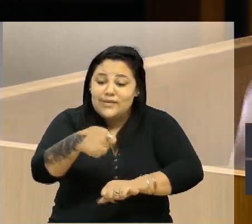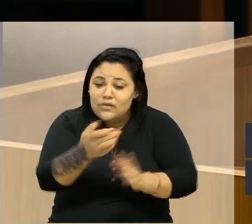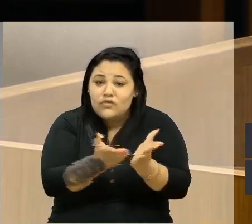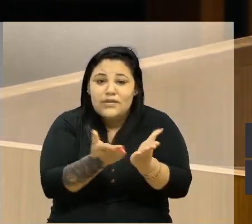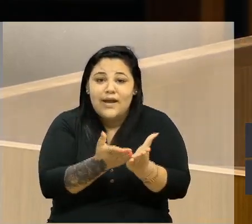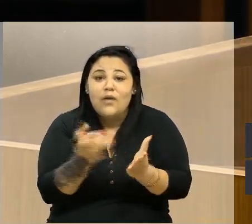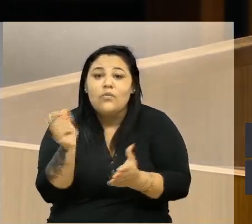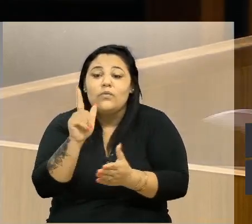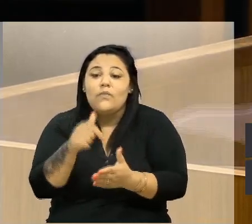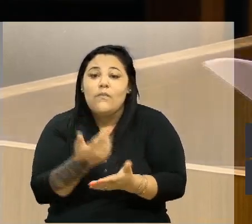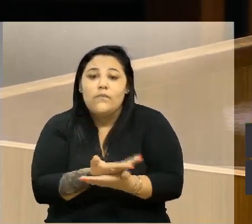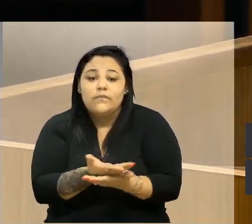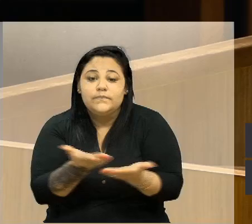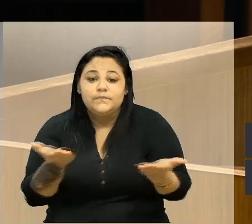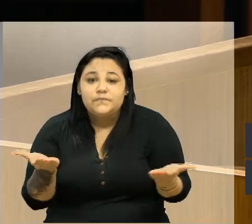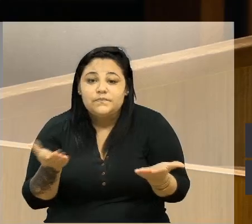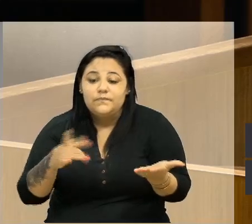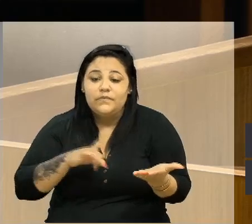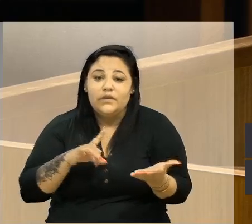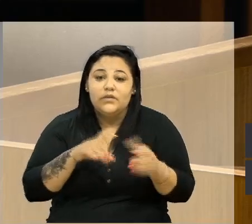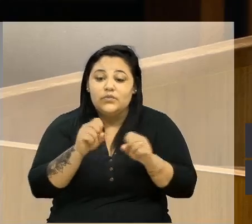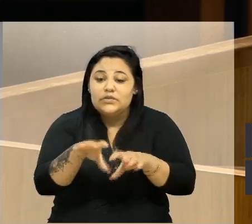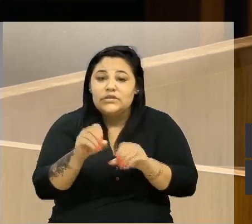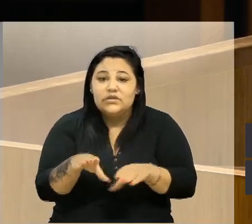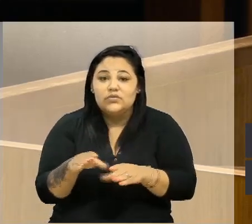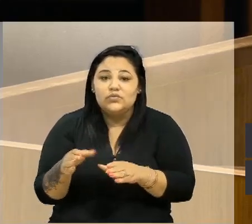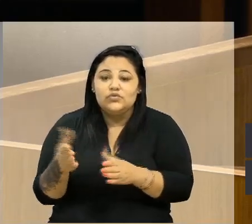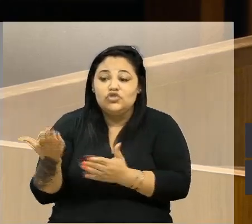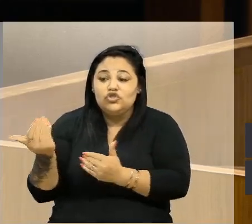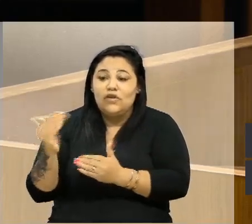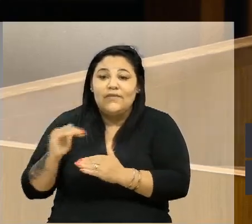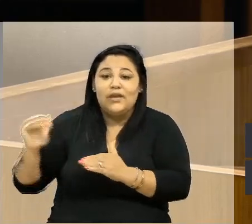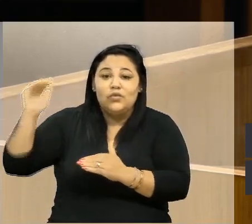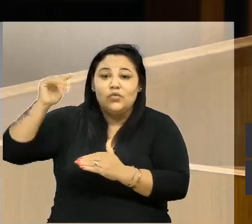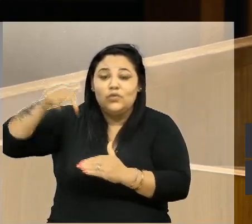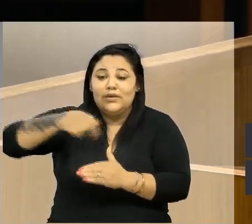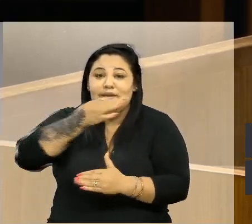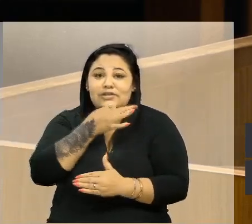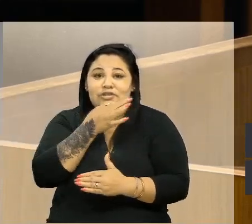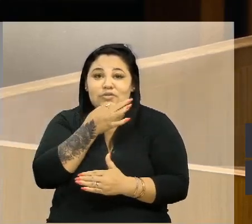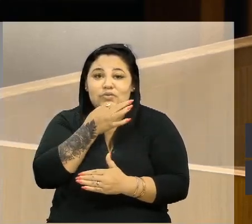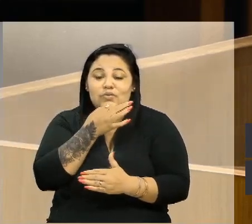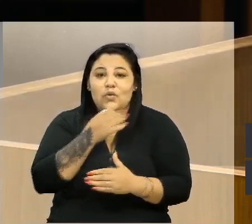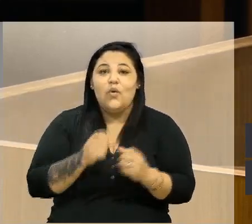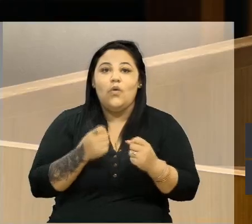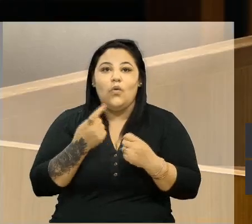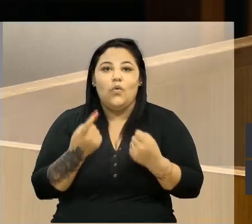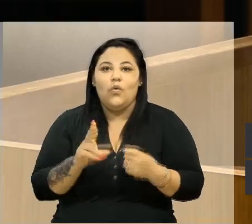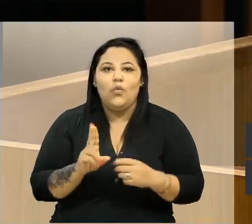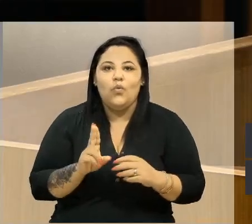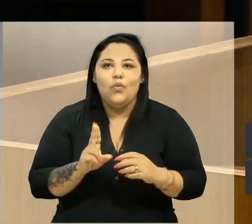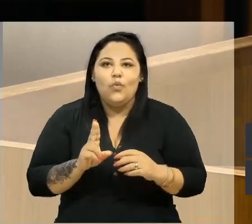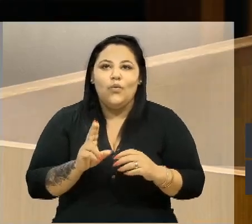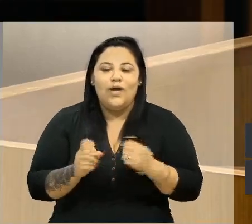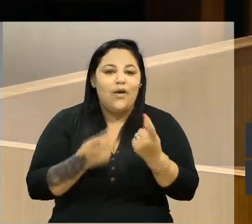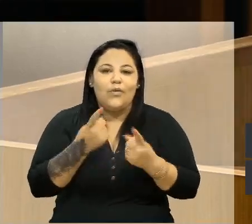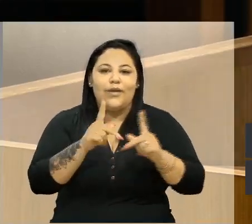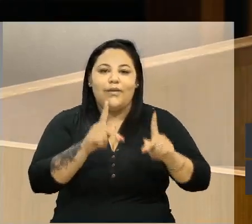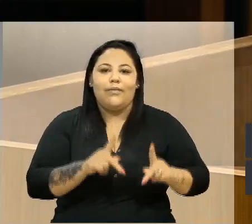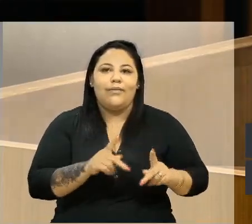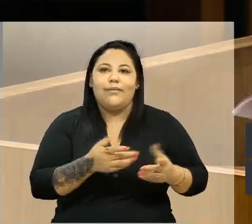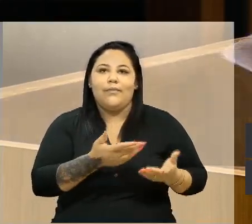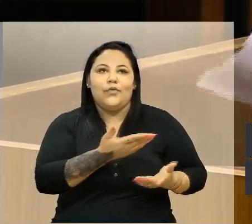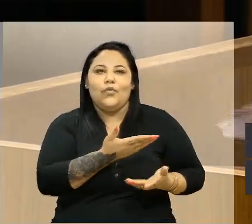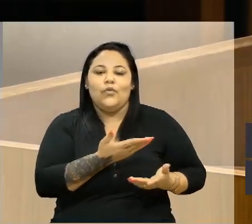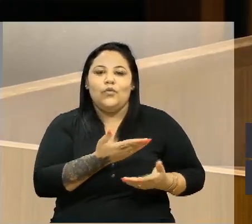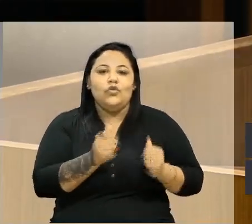que nós temos de uma educação de jovem adulto em Caxias do Sul? Ou alguém pensa em botar essa população em situação de rua junto com uma